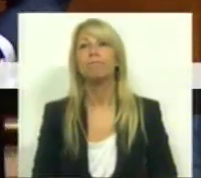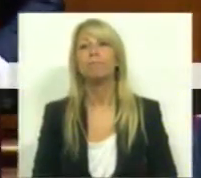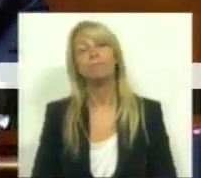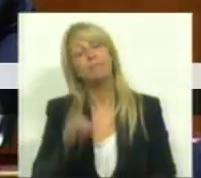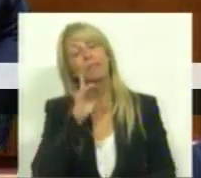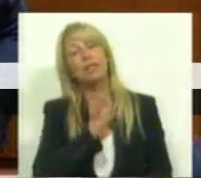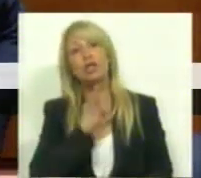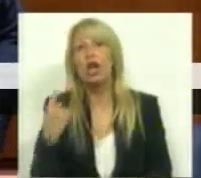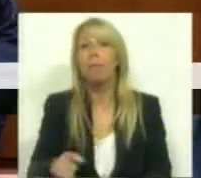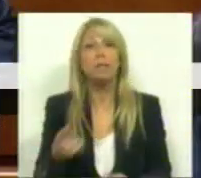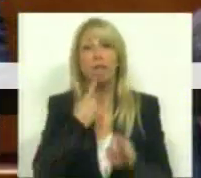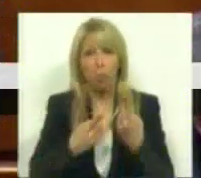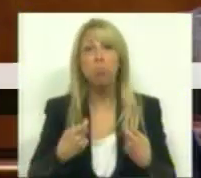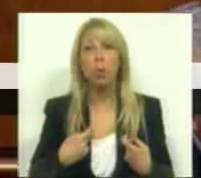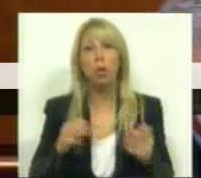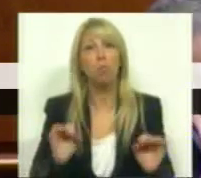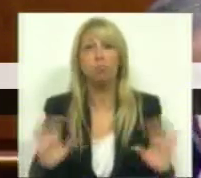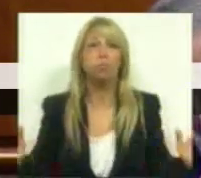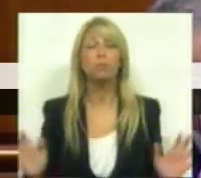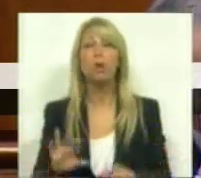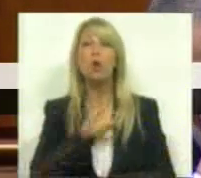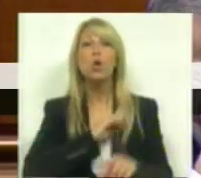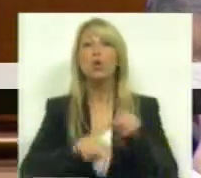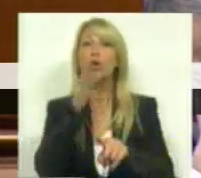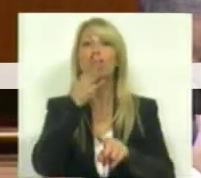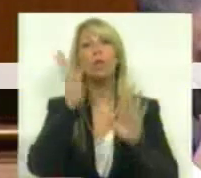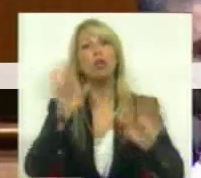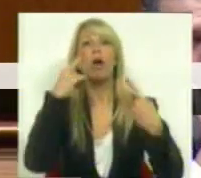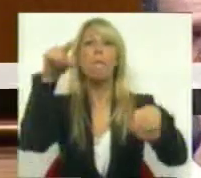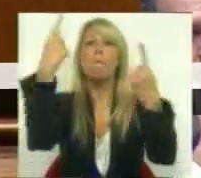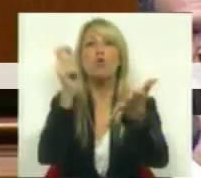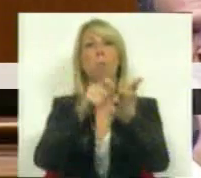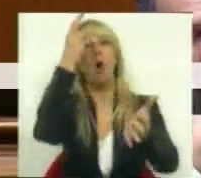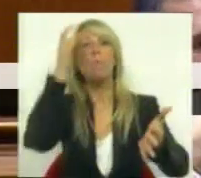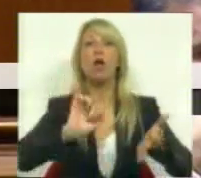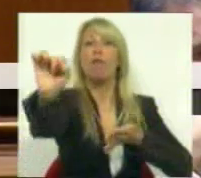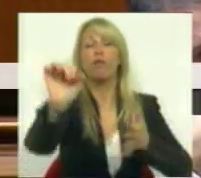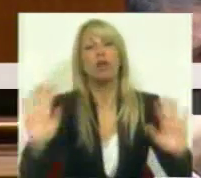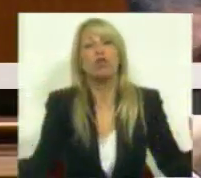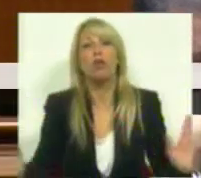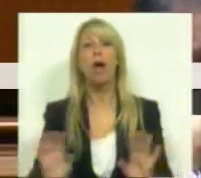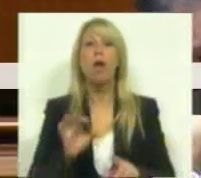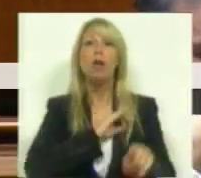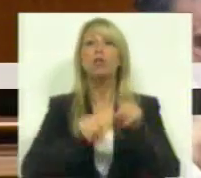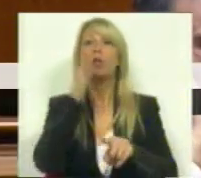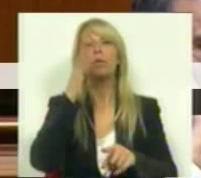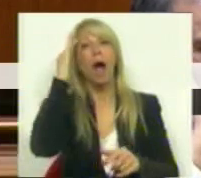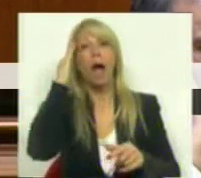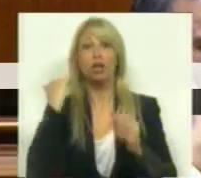Sr. Presidente, não me foi colocada nenhuma questão. O Sr. Deputado já fez bem o seu ponto. O Sr. Deputado acha que nós deveríamos, nesta